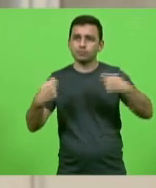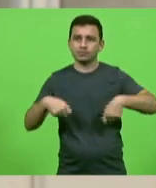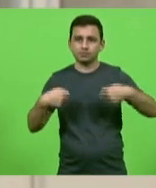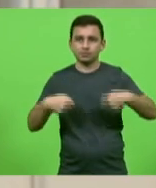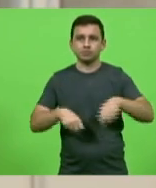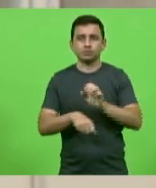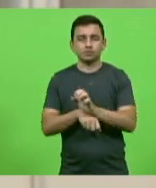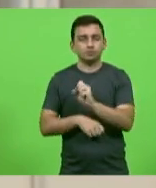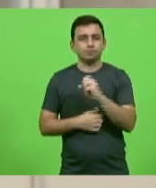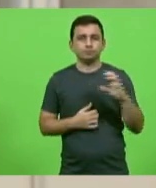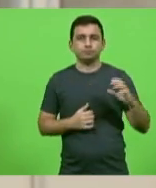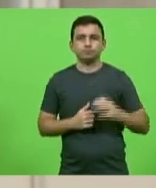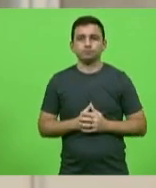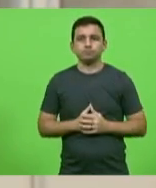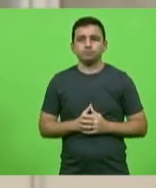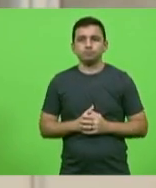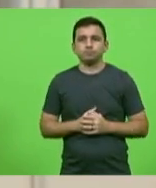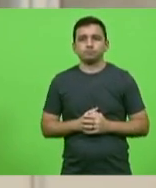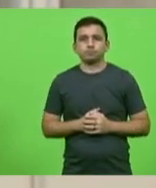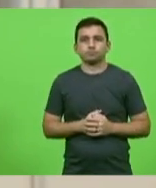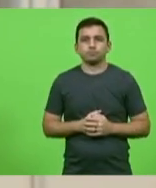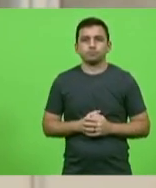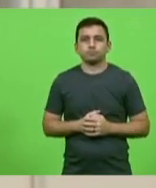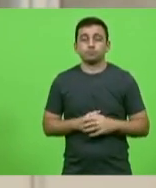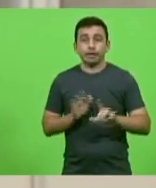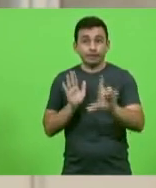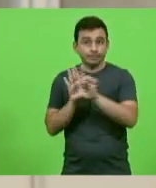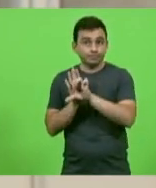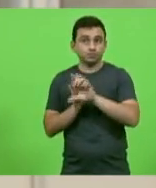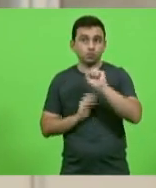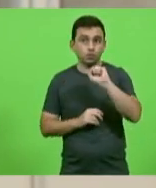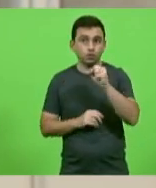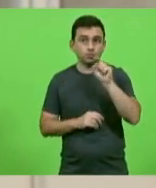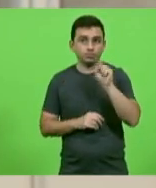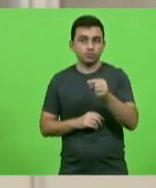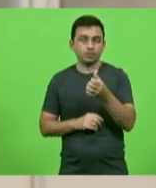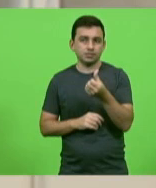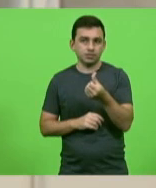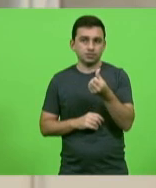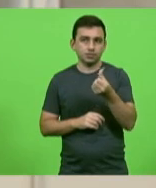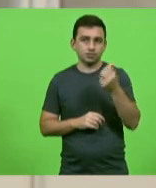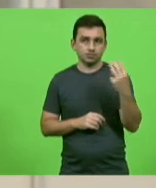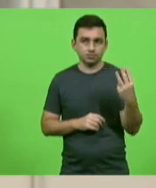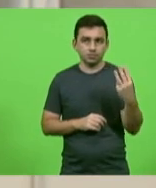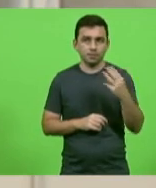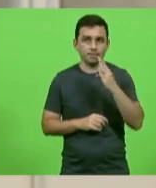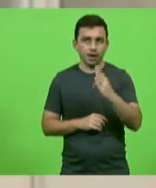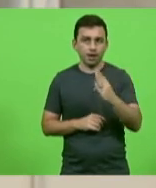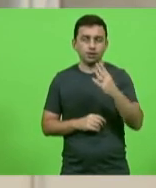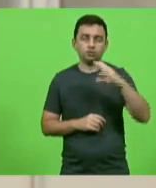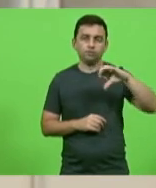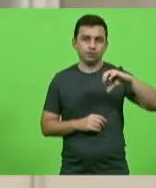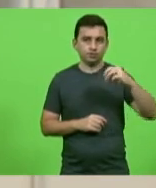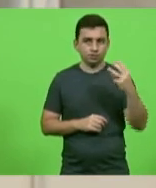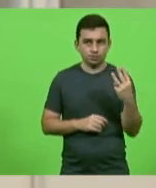necessidades do Estado e ali 8663/93